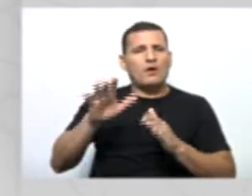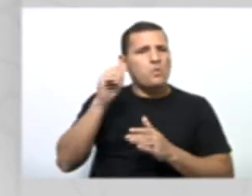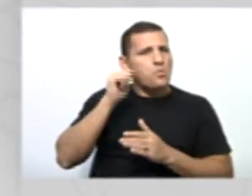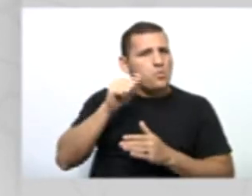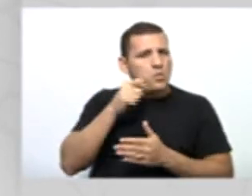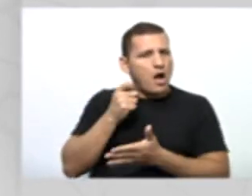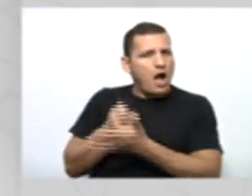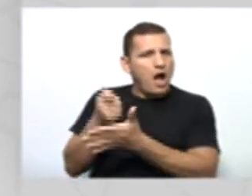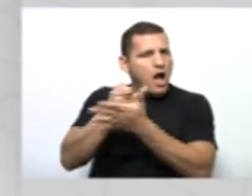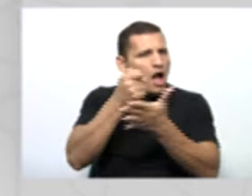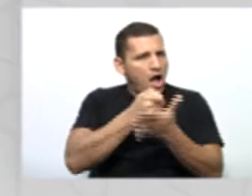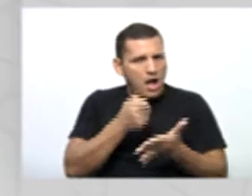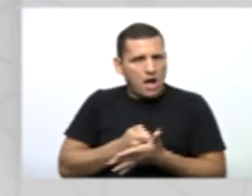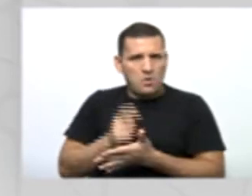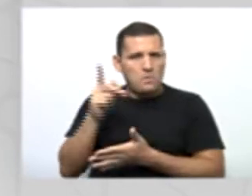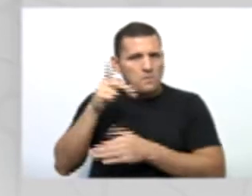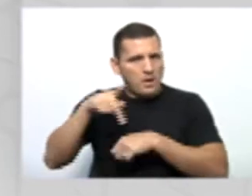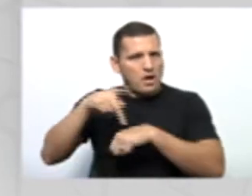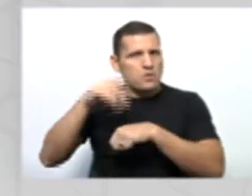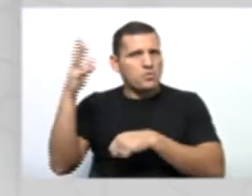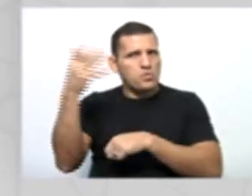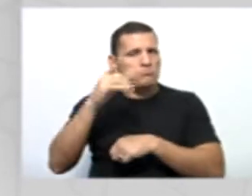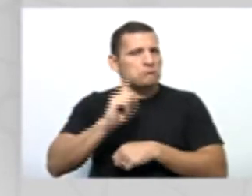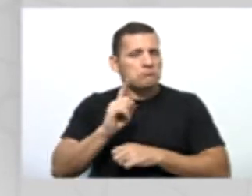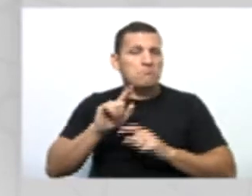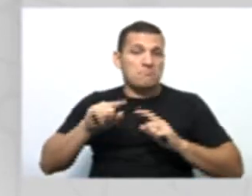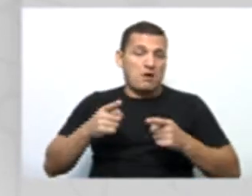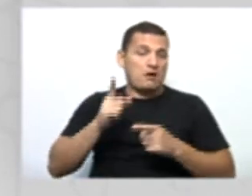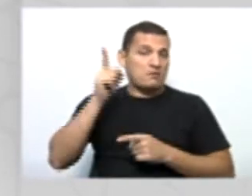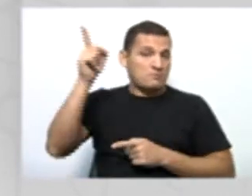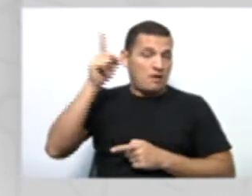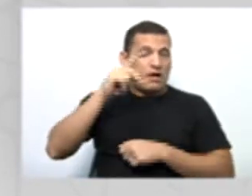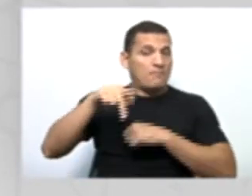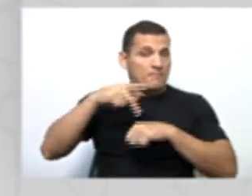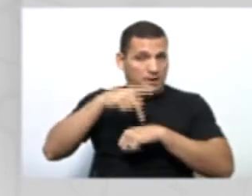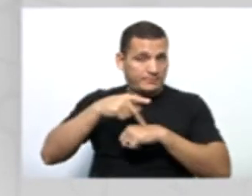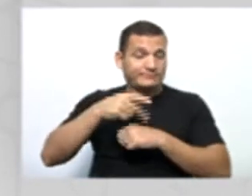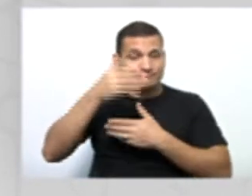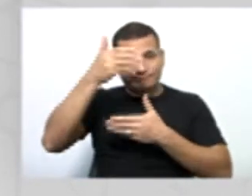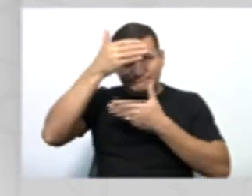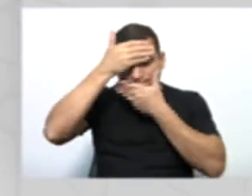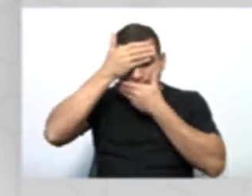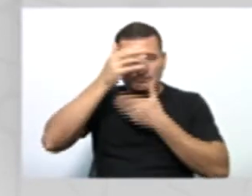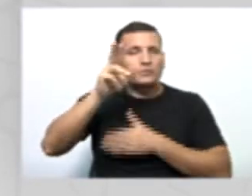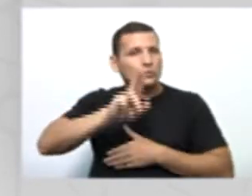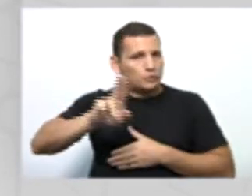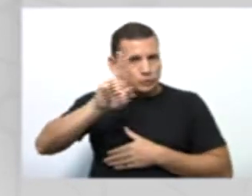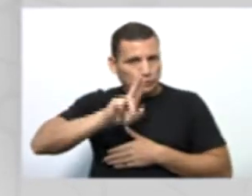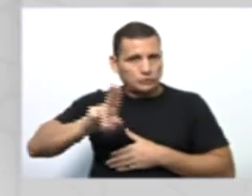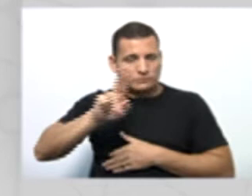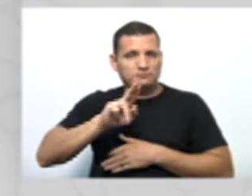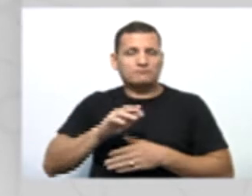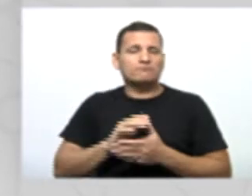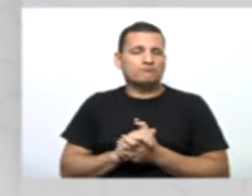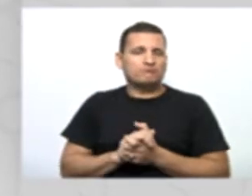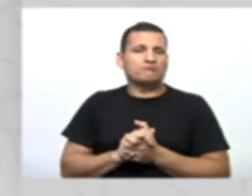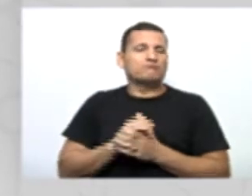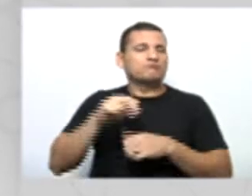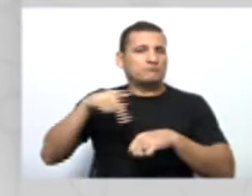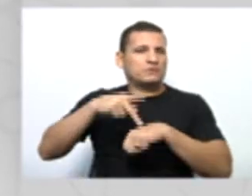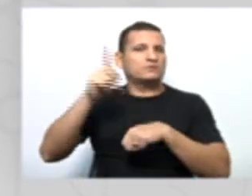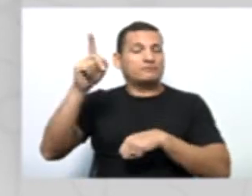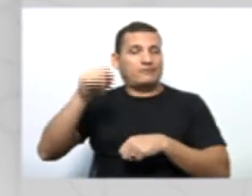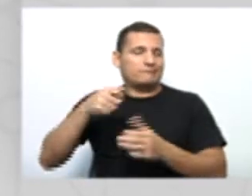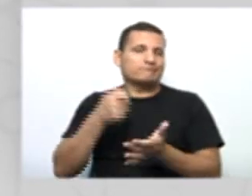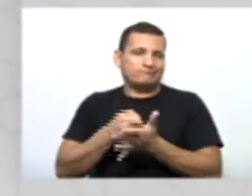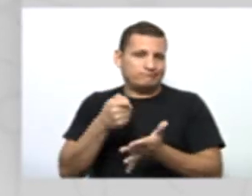a usarem a burca, mas a burca ela é utilizada na grande maioria dos países muçulmanos, né? E é um elemento obrigatório em